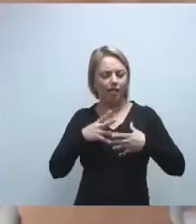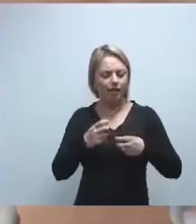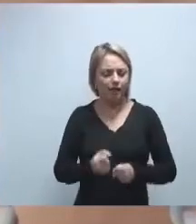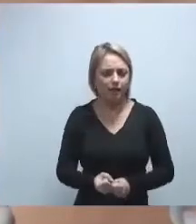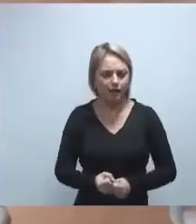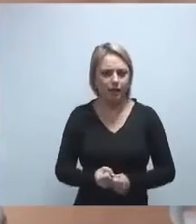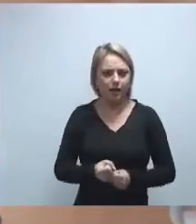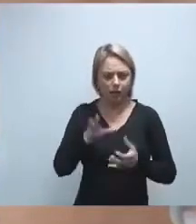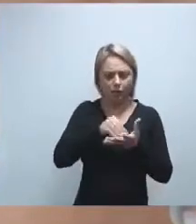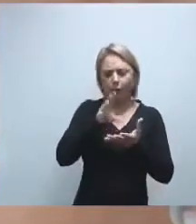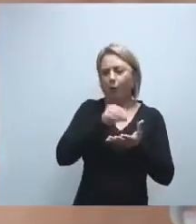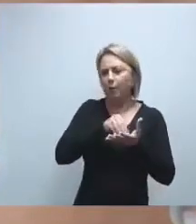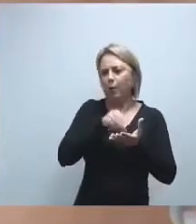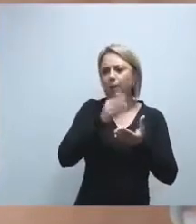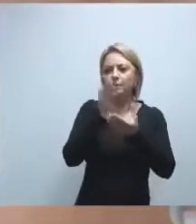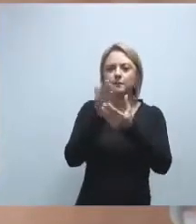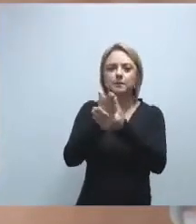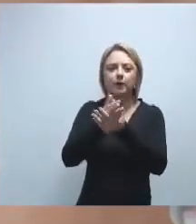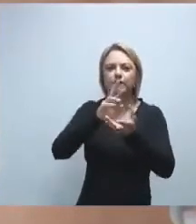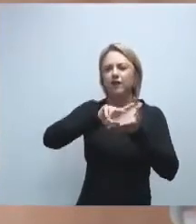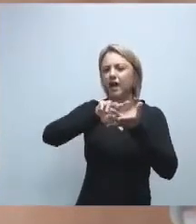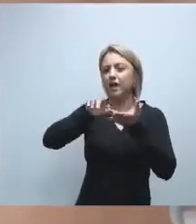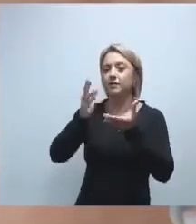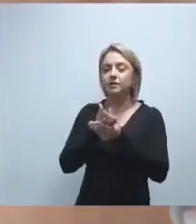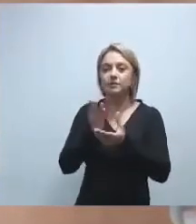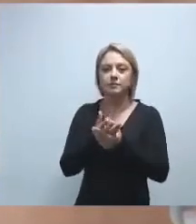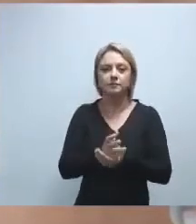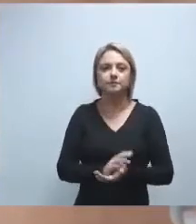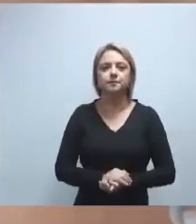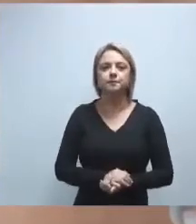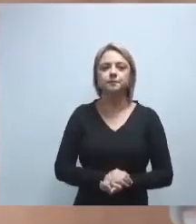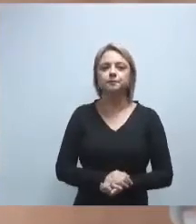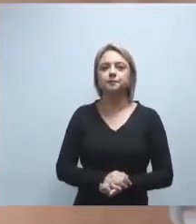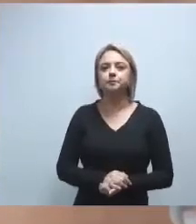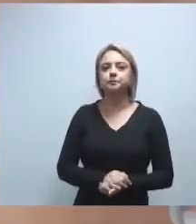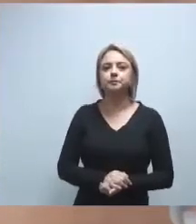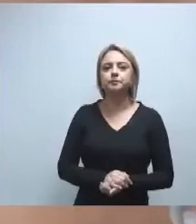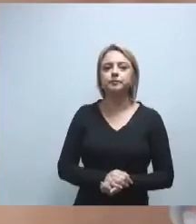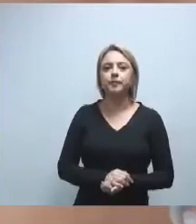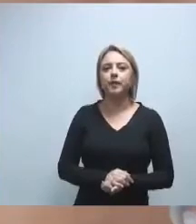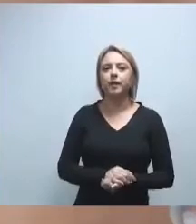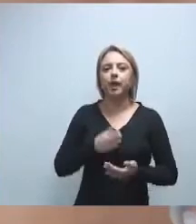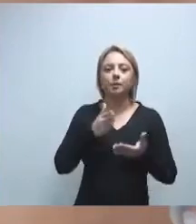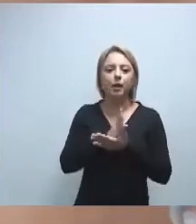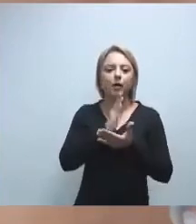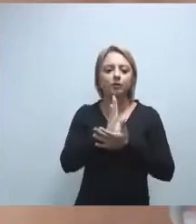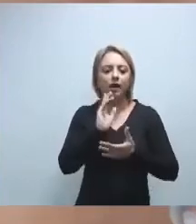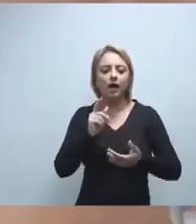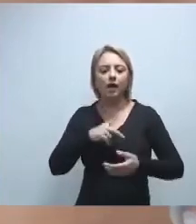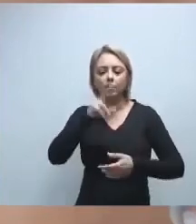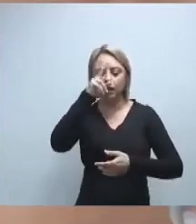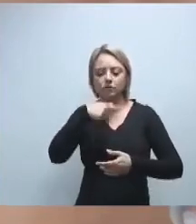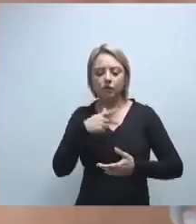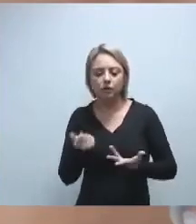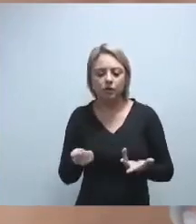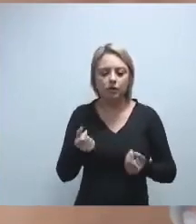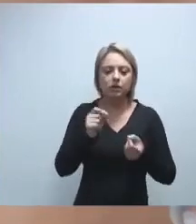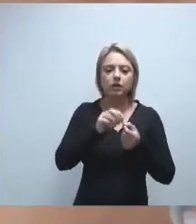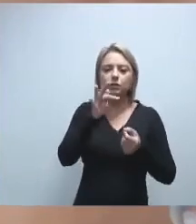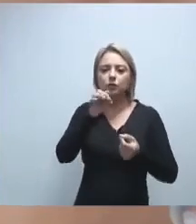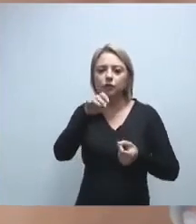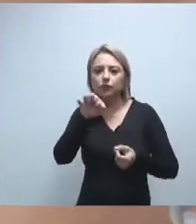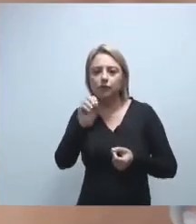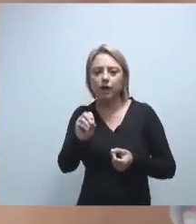a opção de cópia de processos alegações finais assim provada a autoria e materialidade do fato